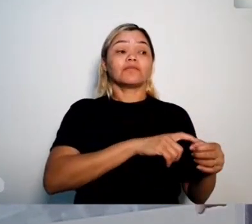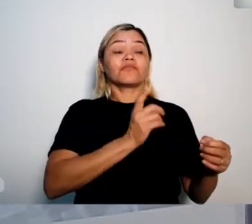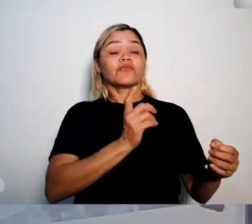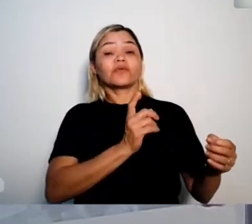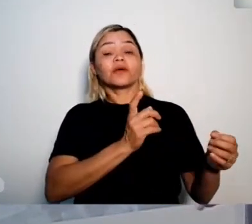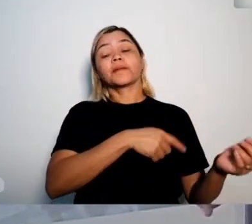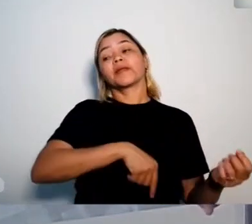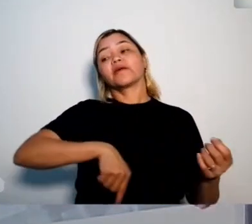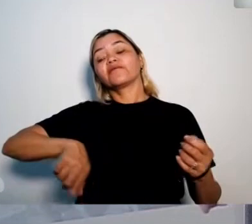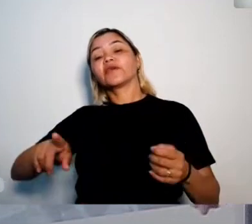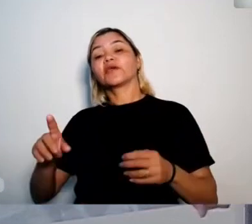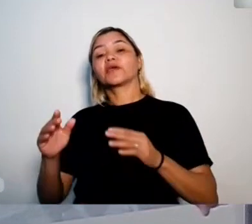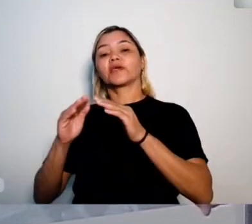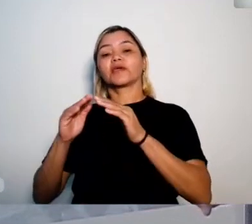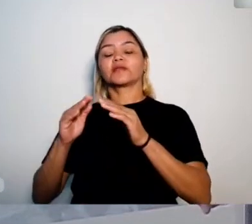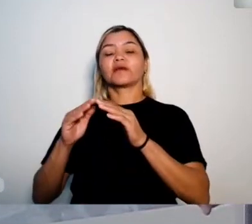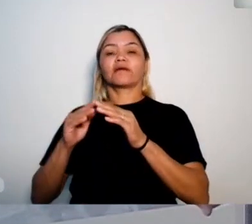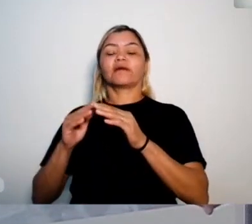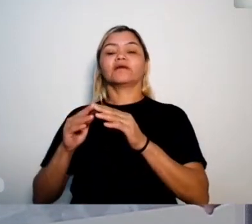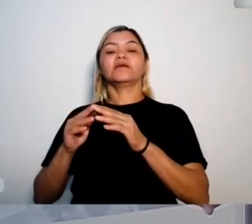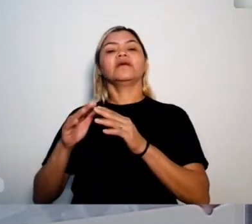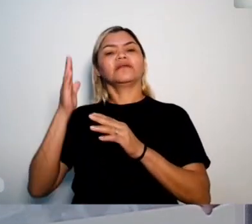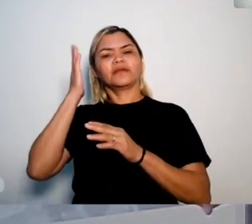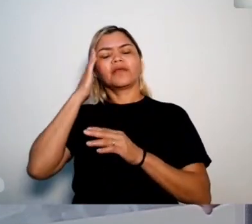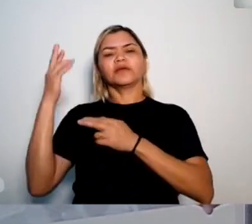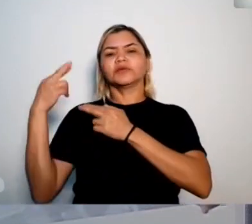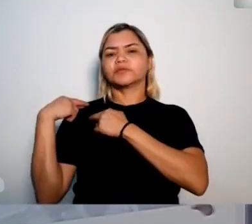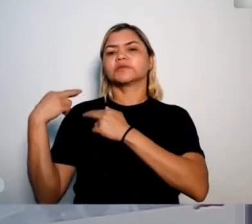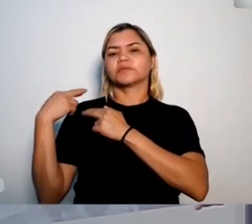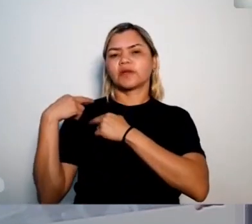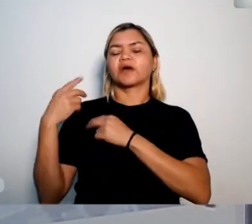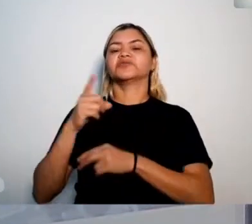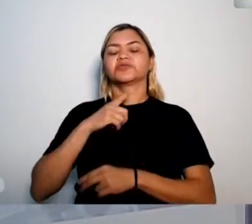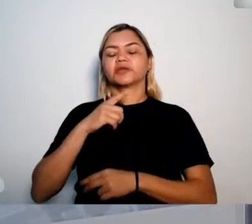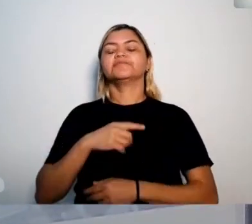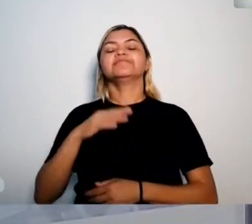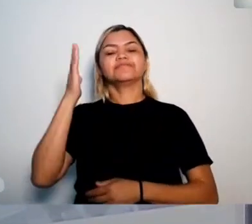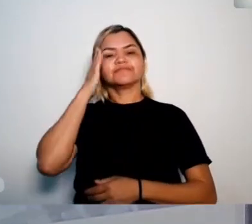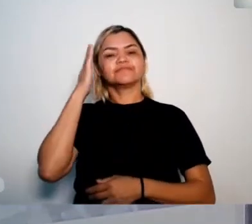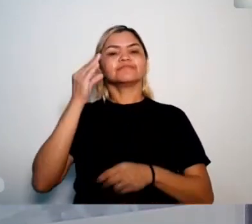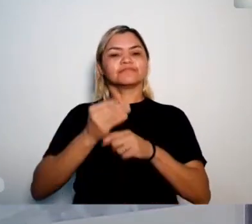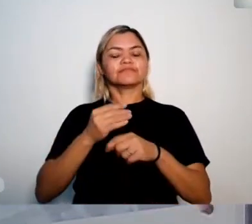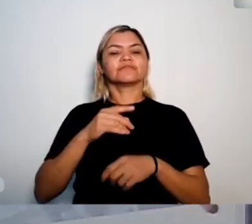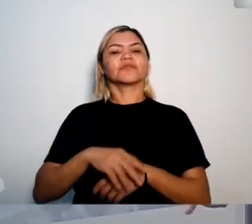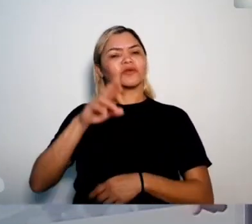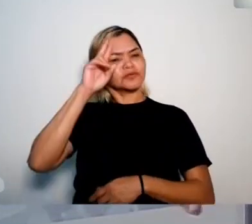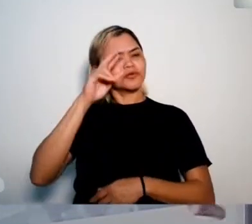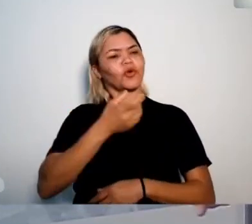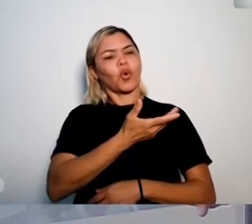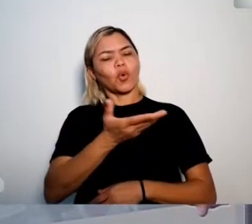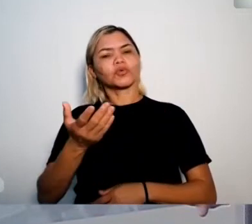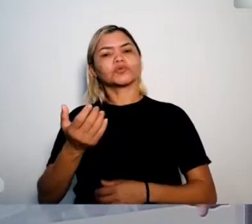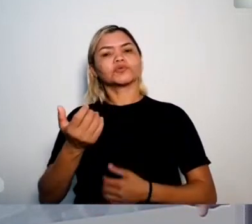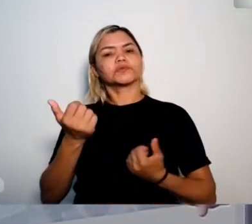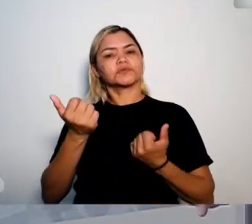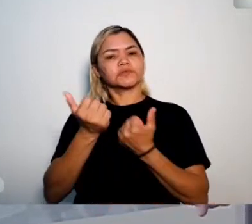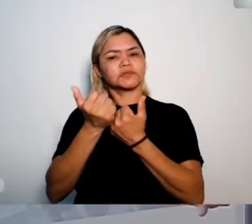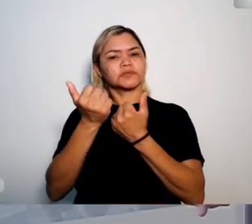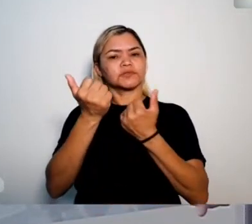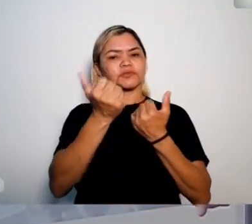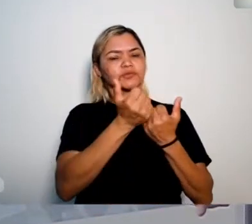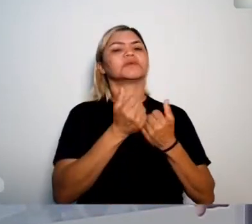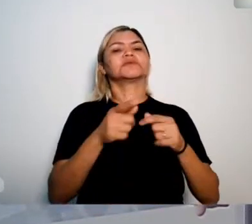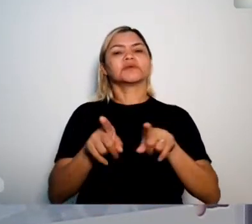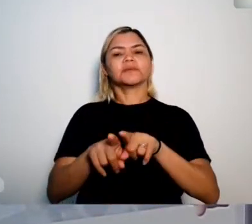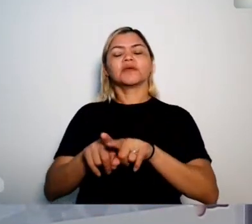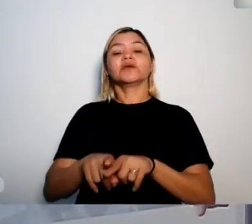presidência compreende o comprometimento do senhor, assim como os demais assessores, os nossos